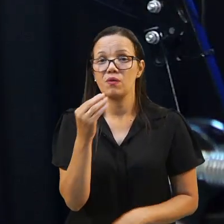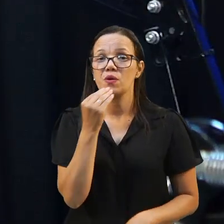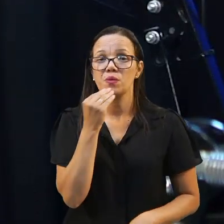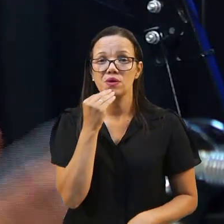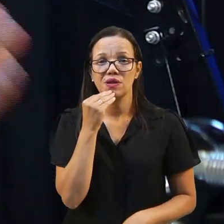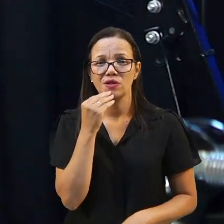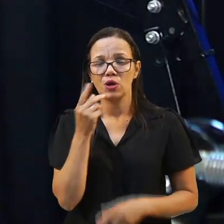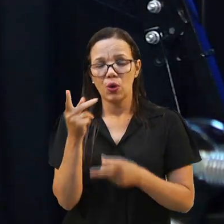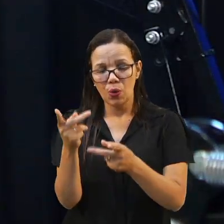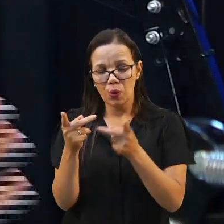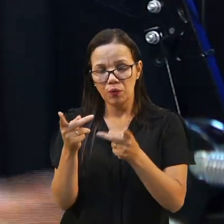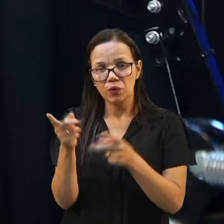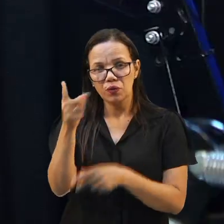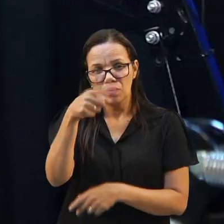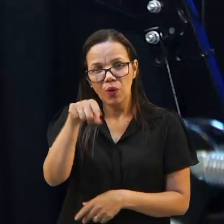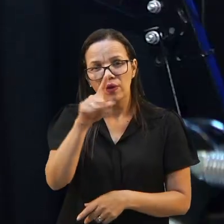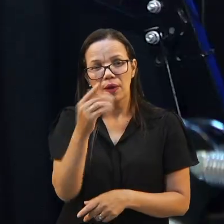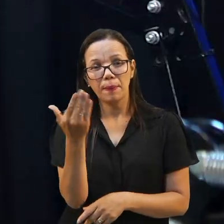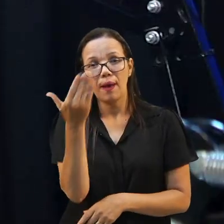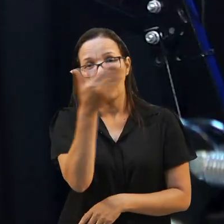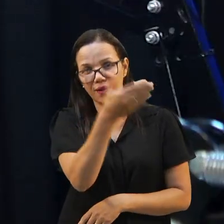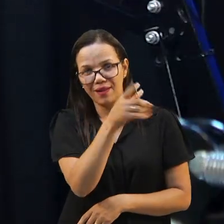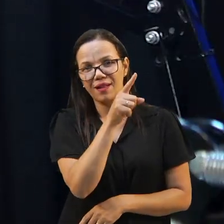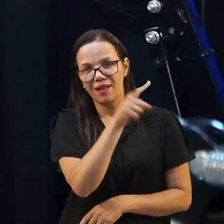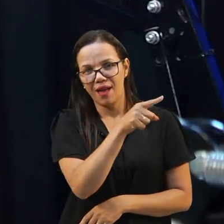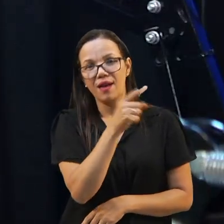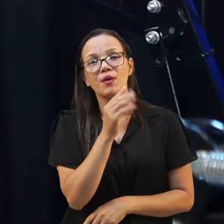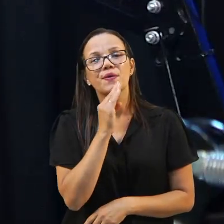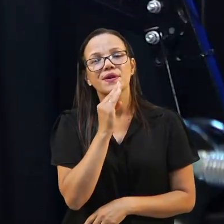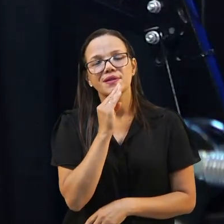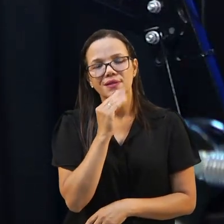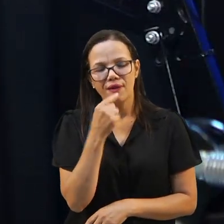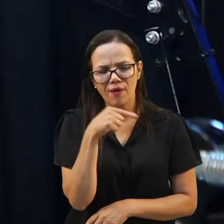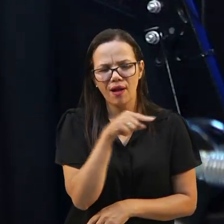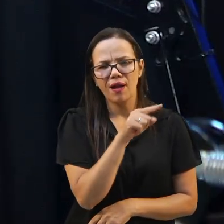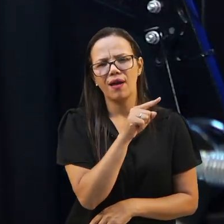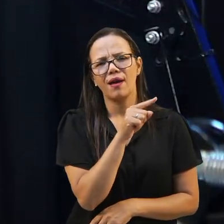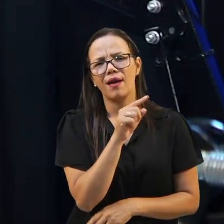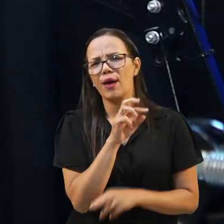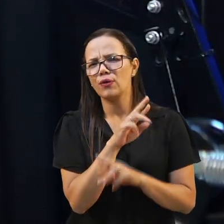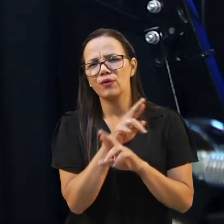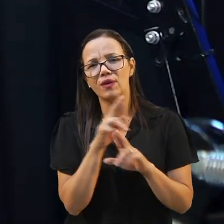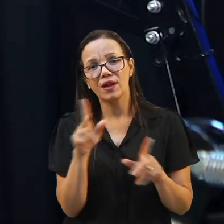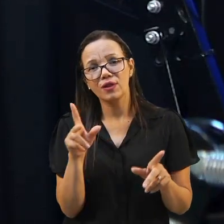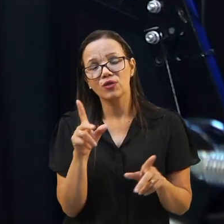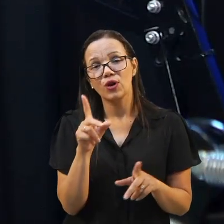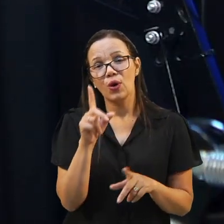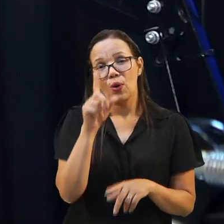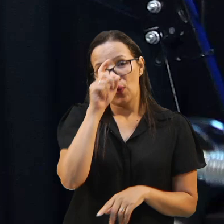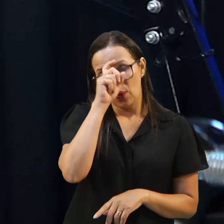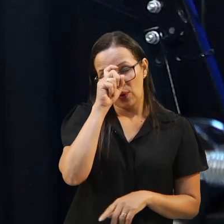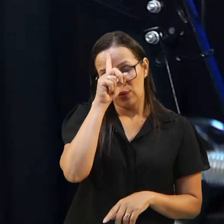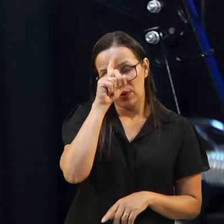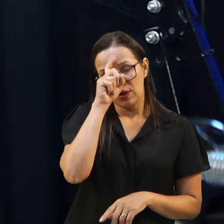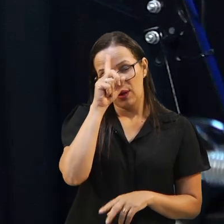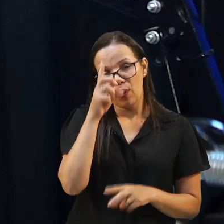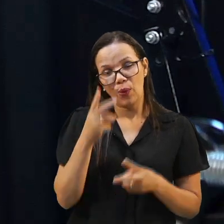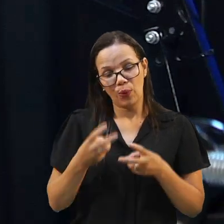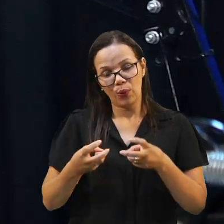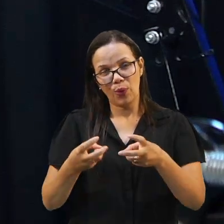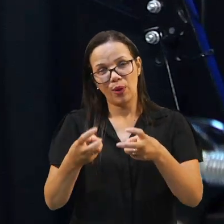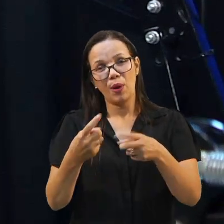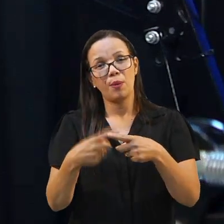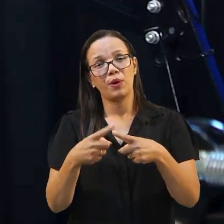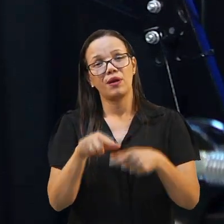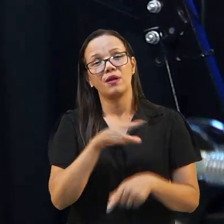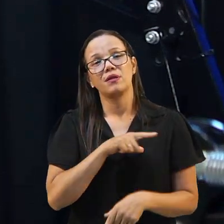deixo aqui o convite àqueles que quiserem conhecer, é diferente o Hospital do Câncer. Por quê? Nós